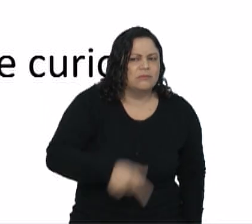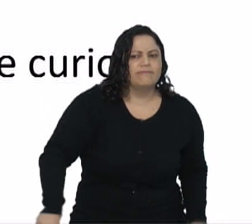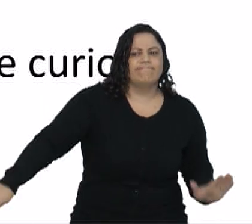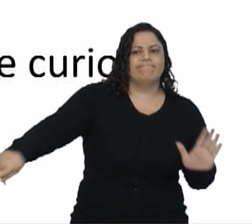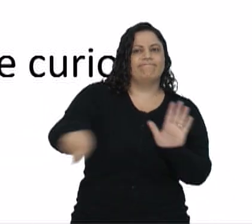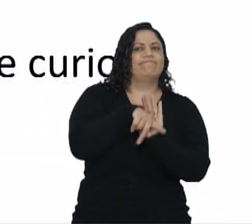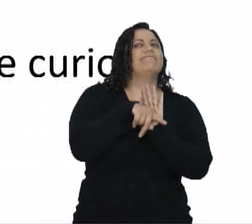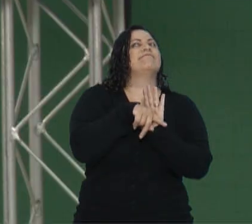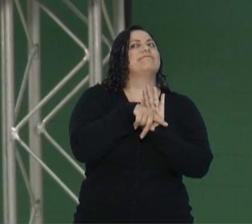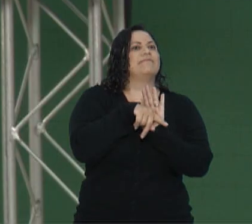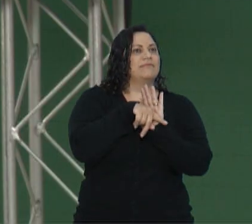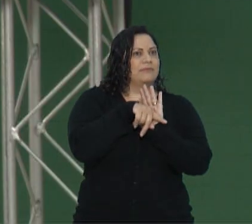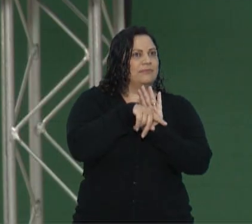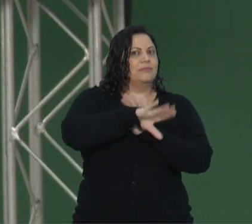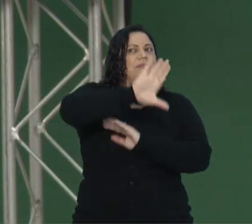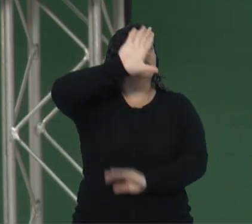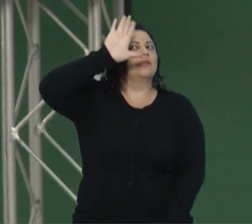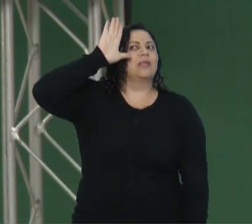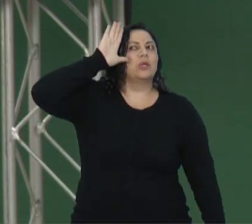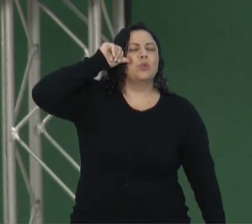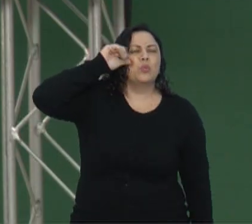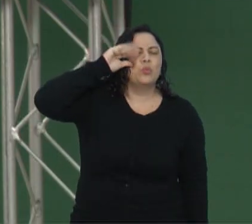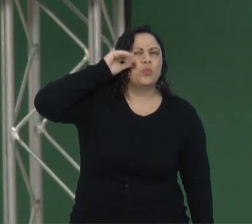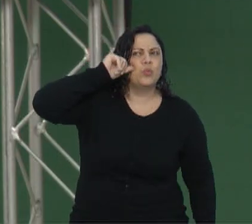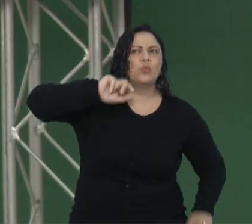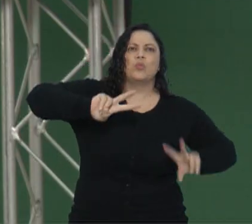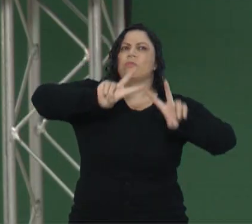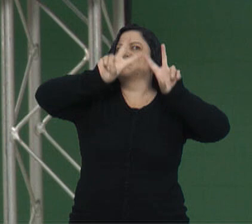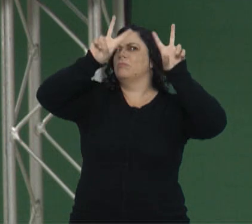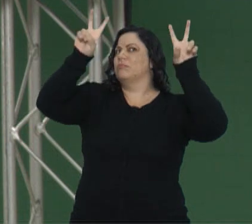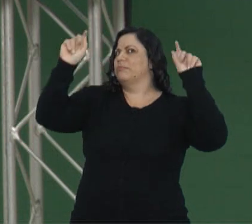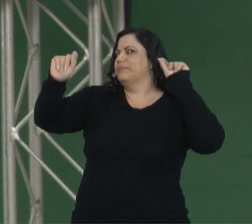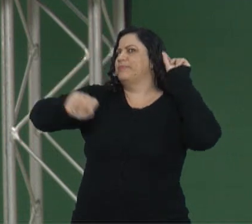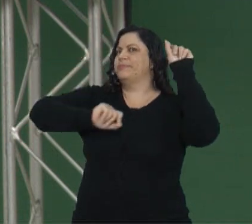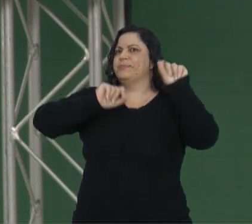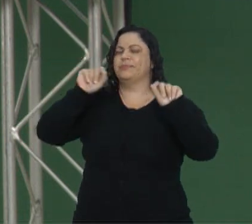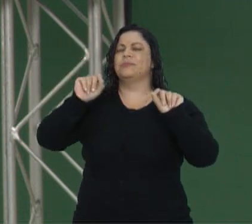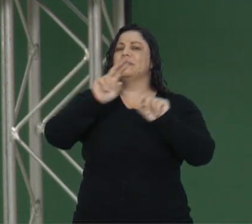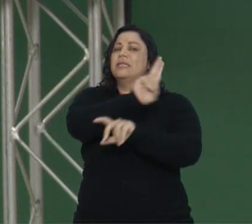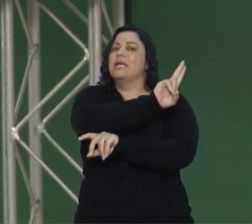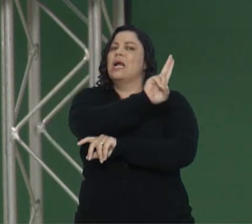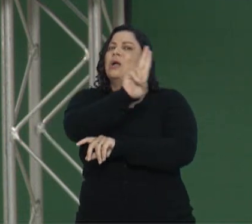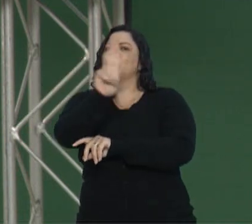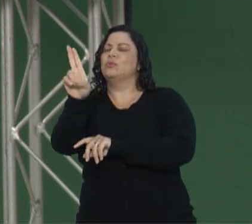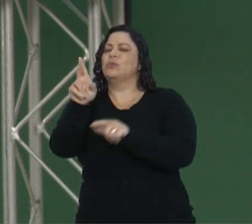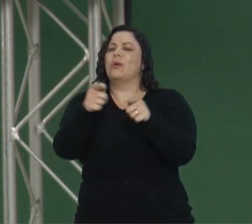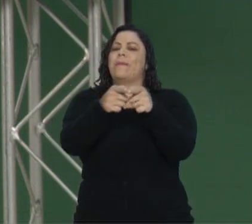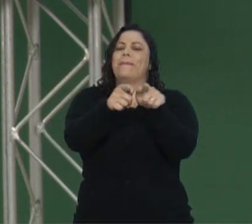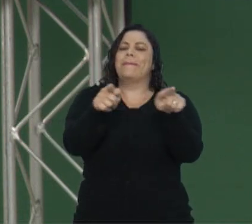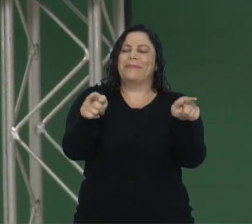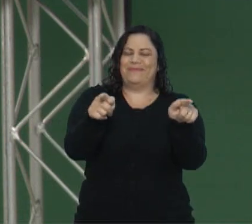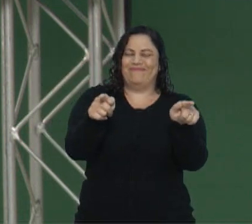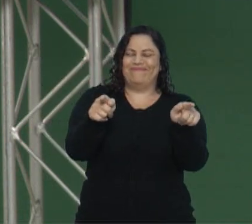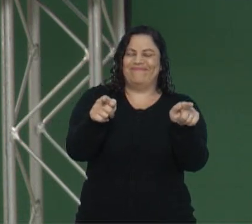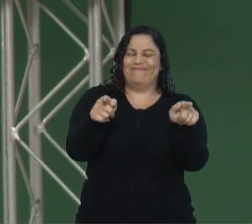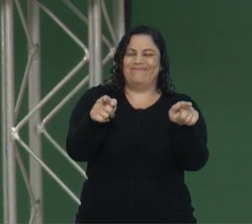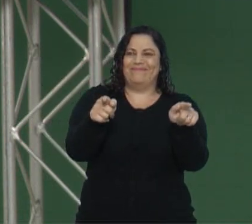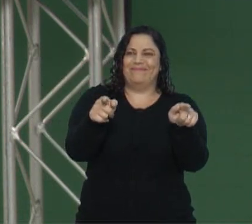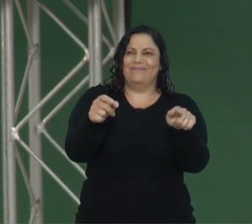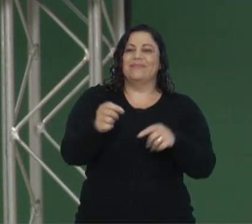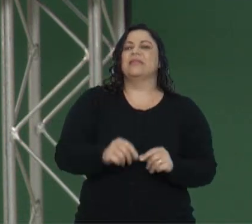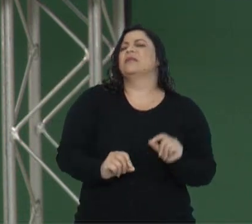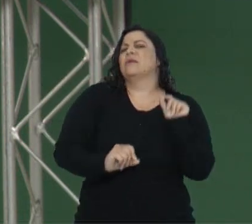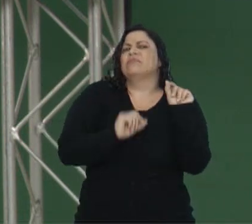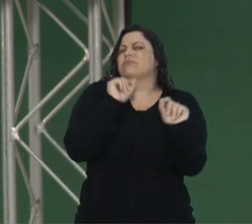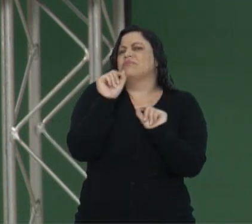Curiosa é um termo, é o quê, gente? É um nome na gramática. Quais nomes, né? Qual nome?